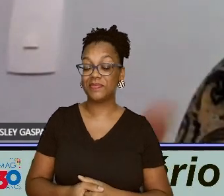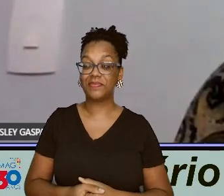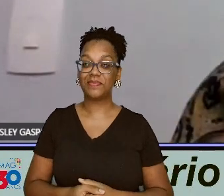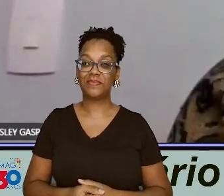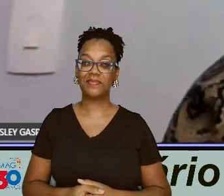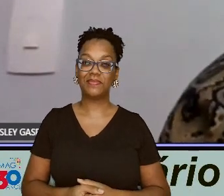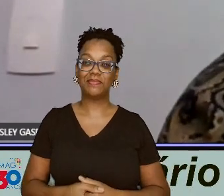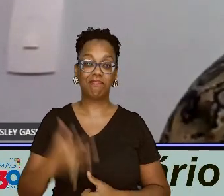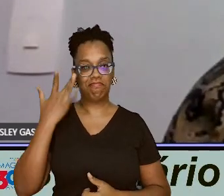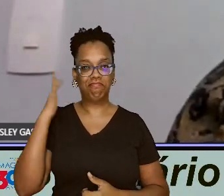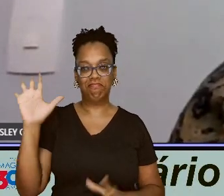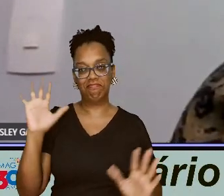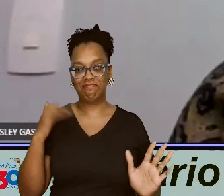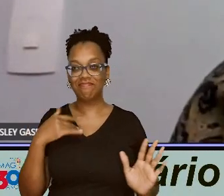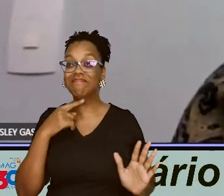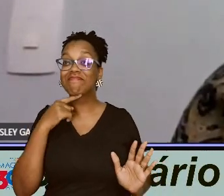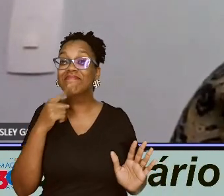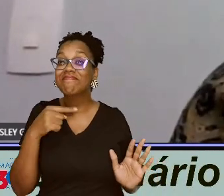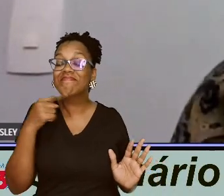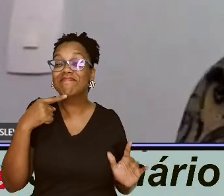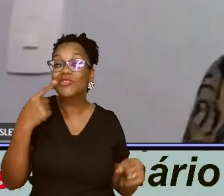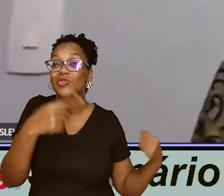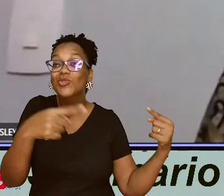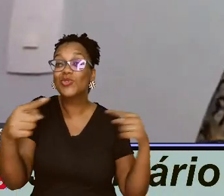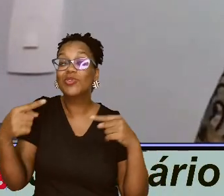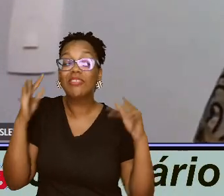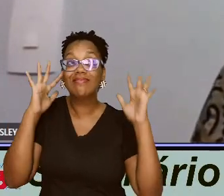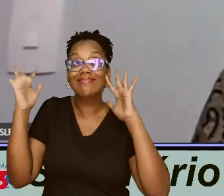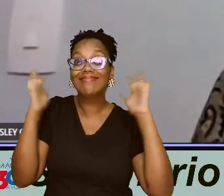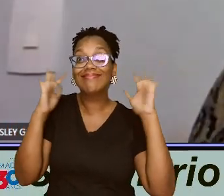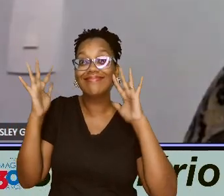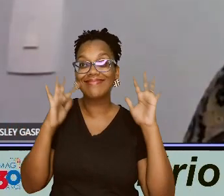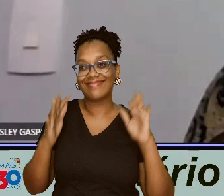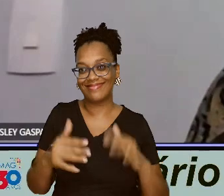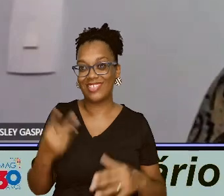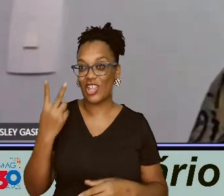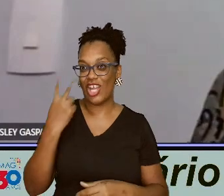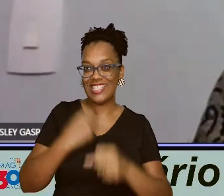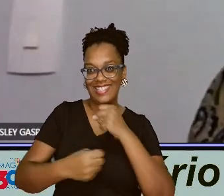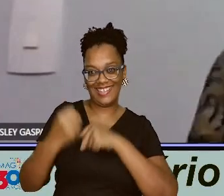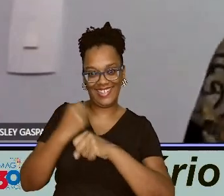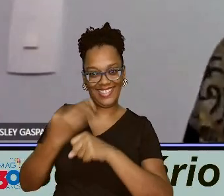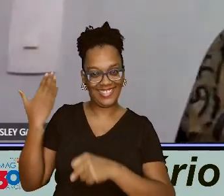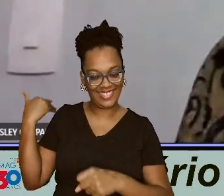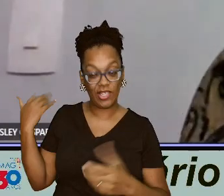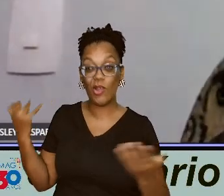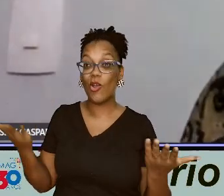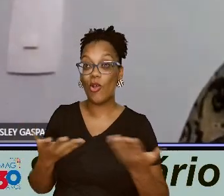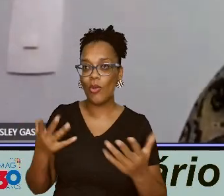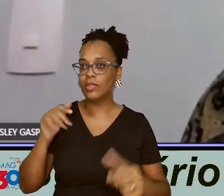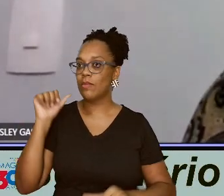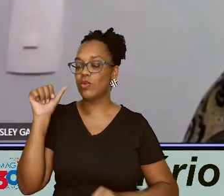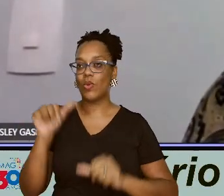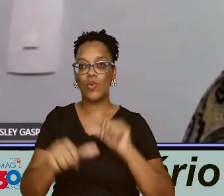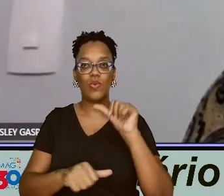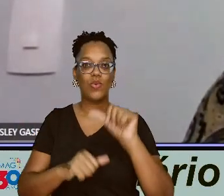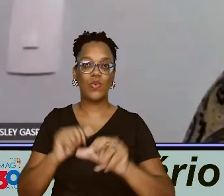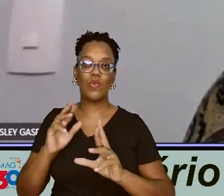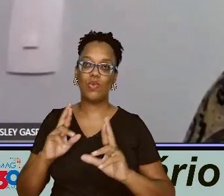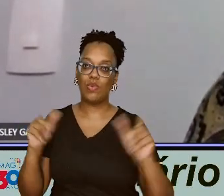Não sei, essas discussões foram há 2 anos atrás. Hoje, a nossa realidade mudou muito,